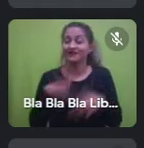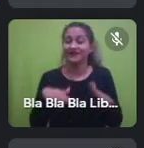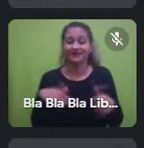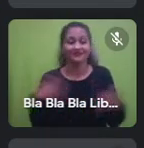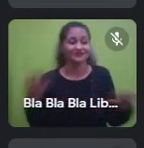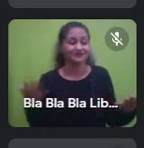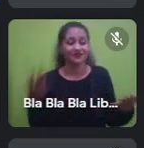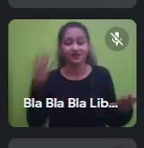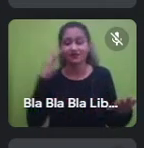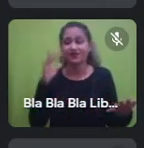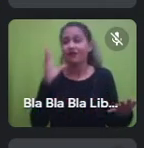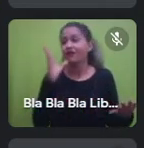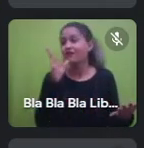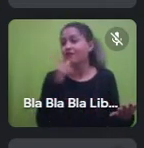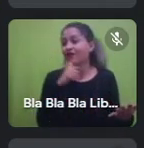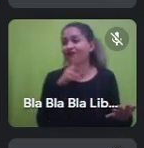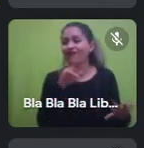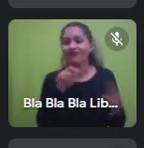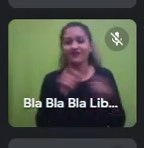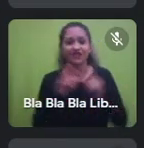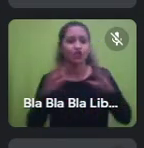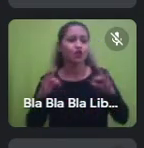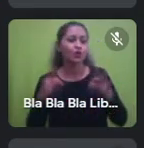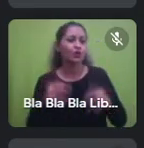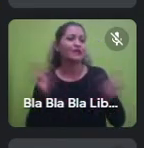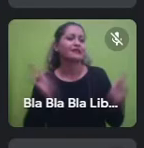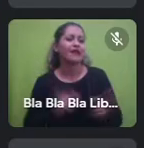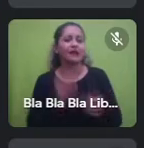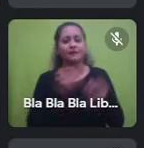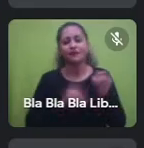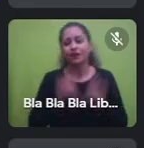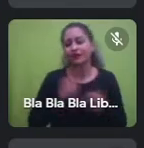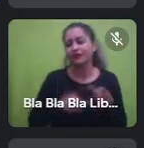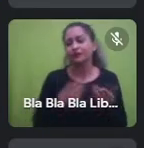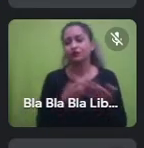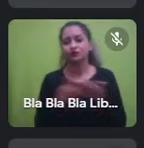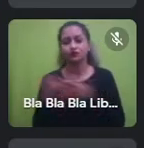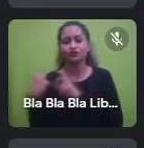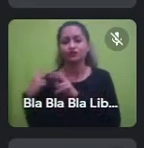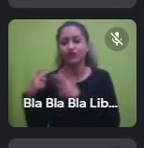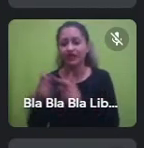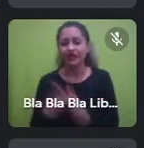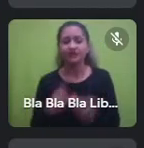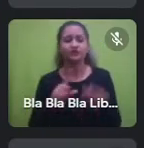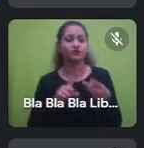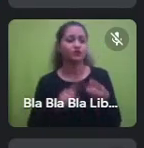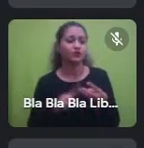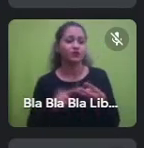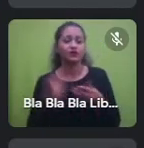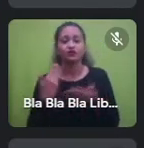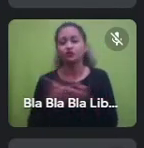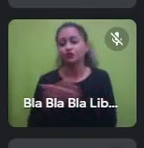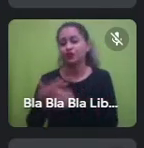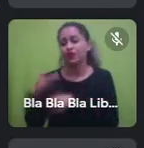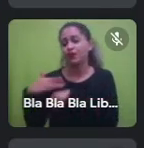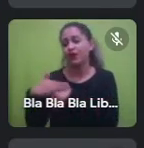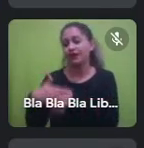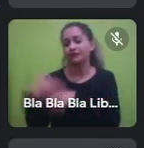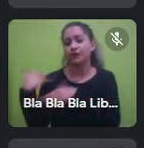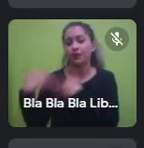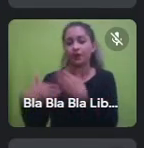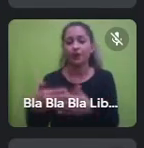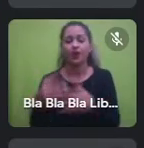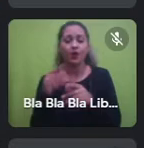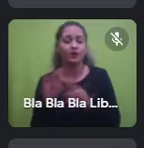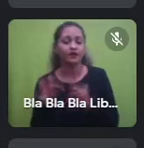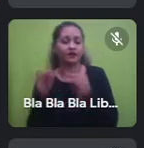pode viajar muito e dizer que vai fazer tudo, né? Vou fazer bioquímica, vou fazer genética, vou fazer histopatologia, vou fazer a microscopia eletrônica,